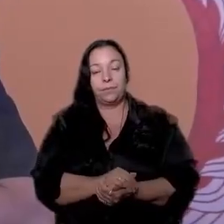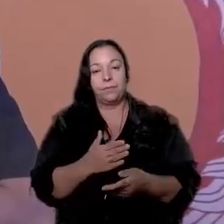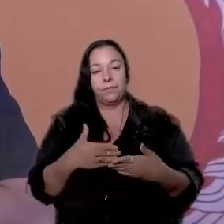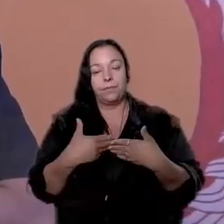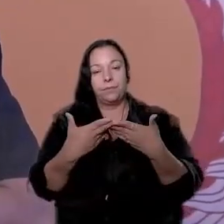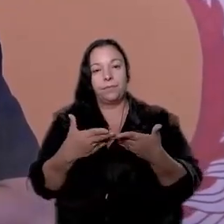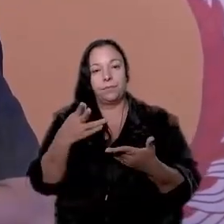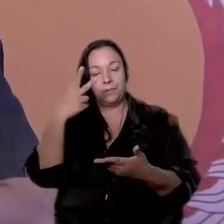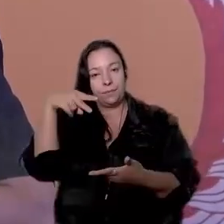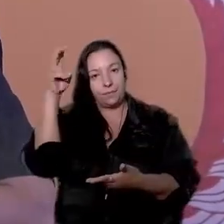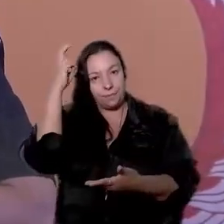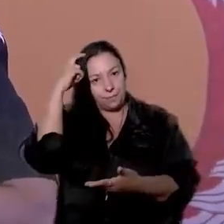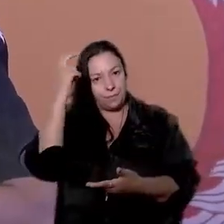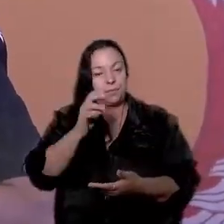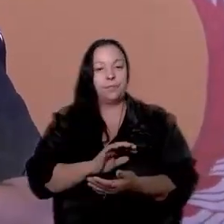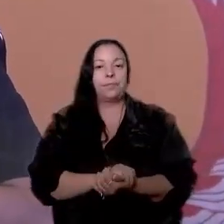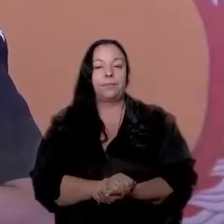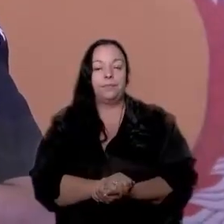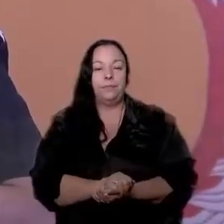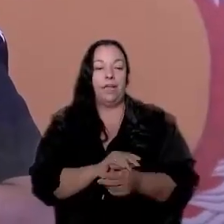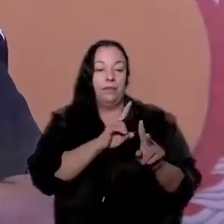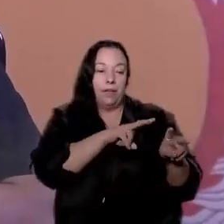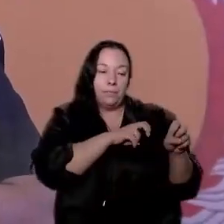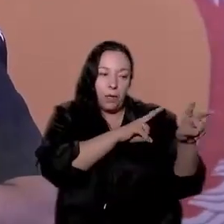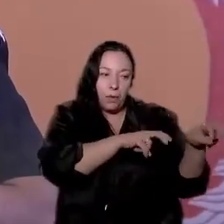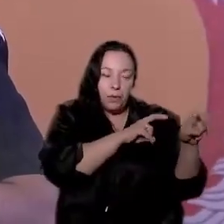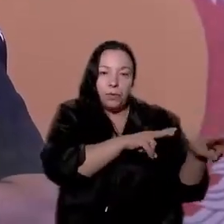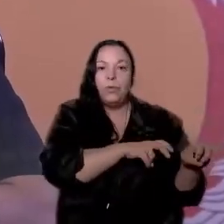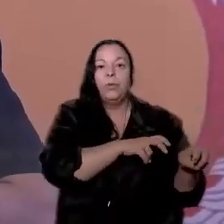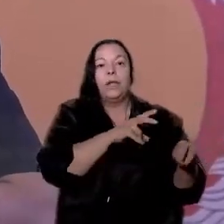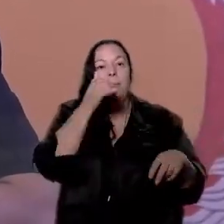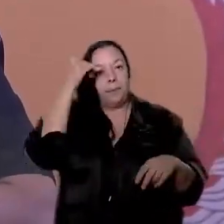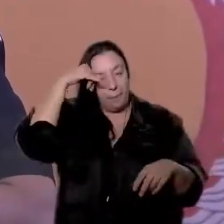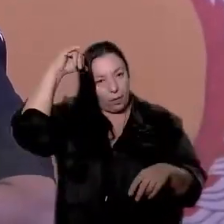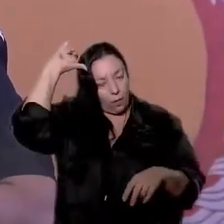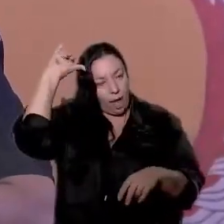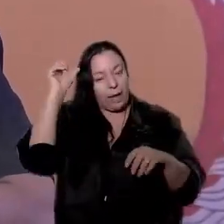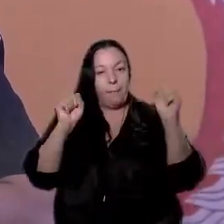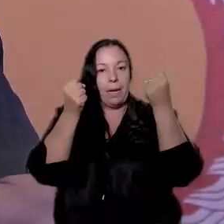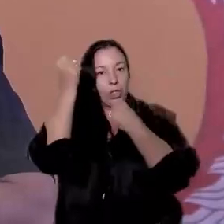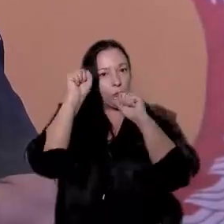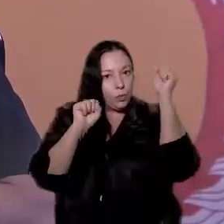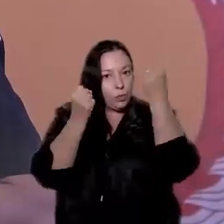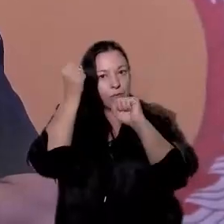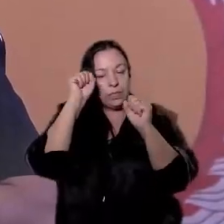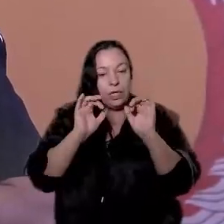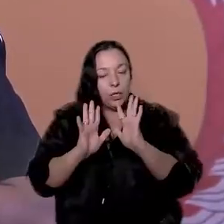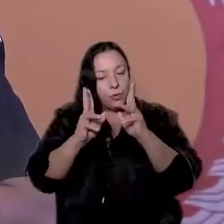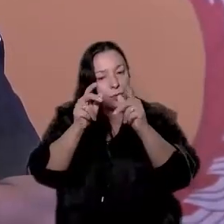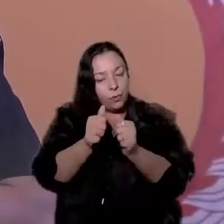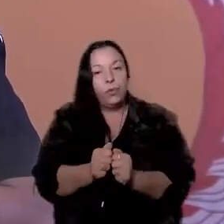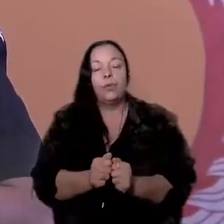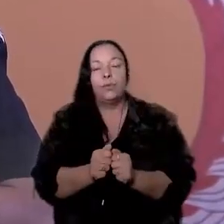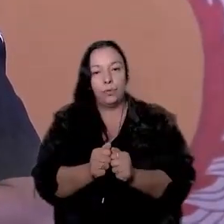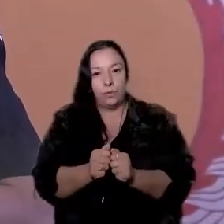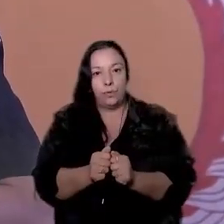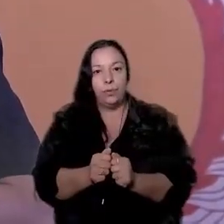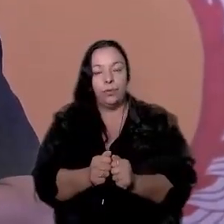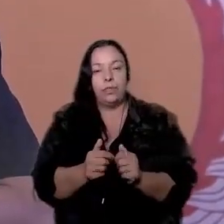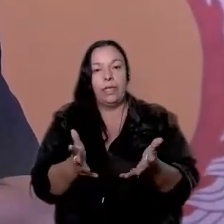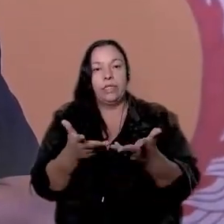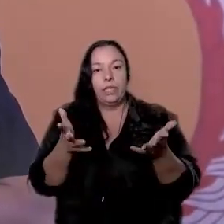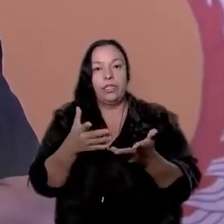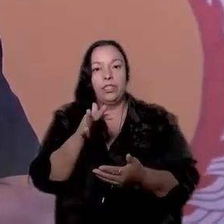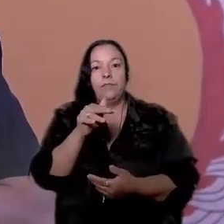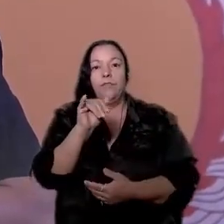cultura, porque ele faz isso para a agricultura, para a pecuária, para a indústria. Tudo isso tem incentivo fiscal. Eu não sei se